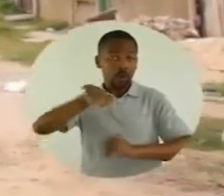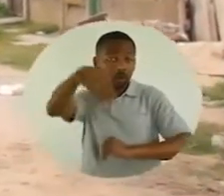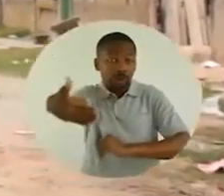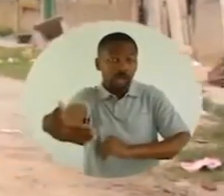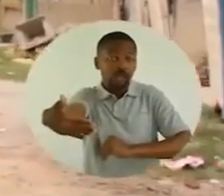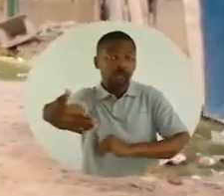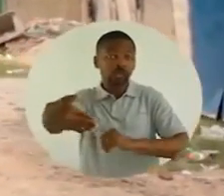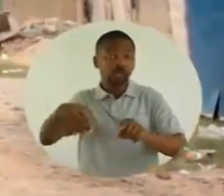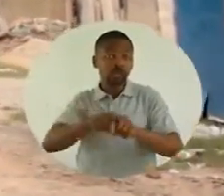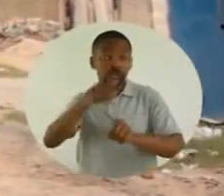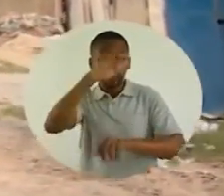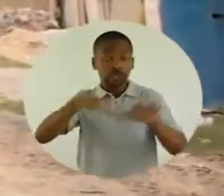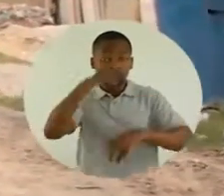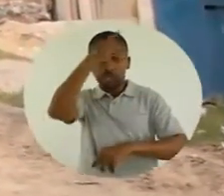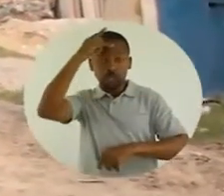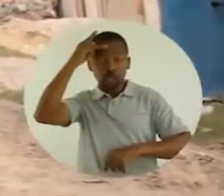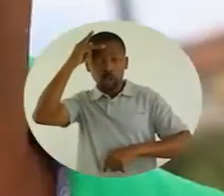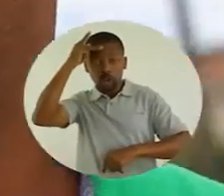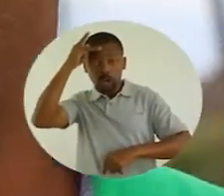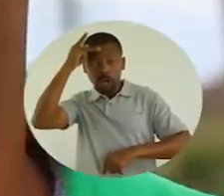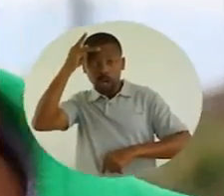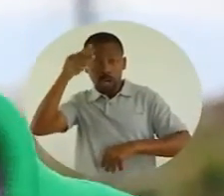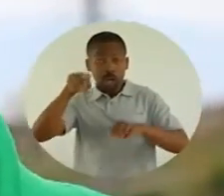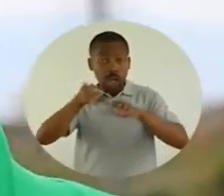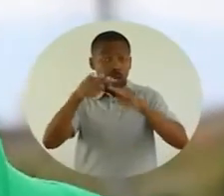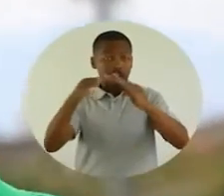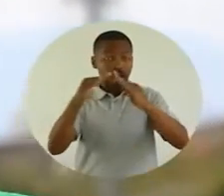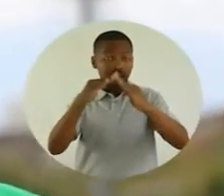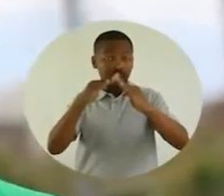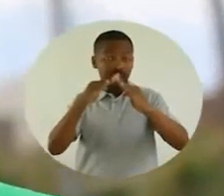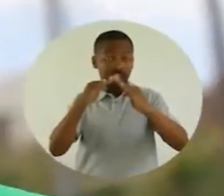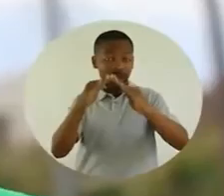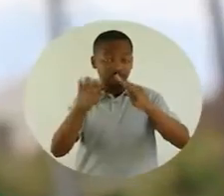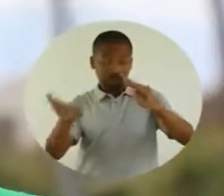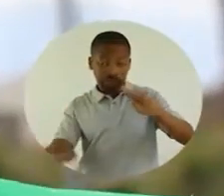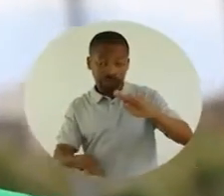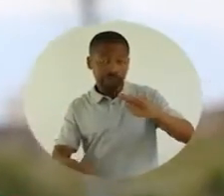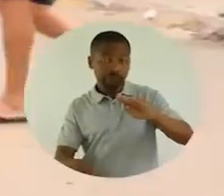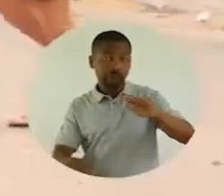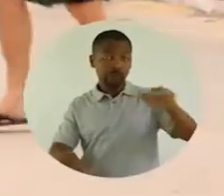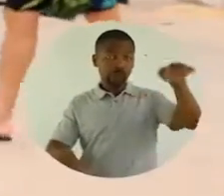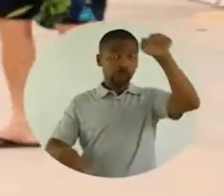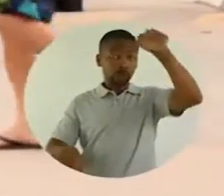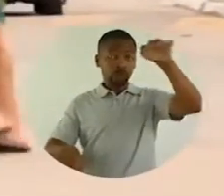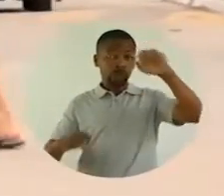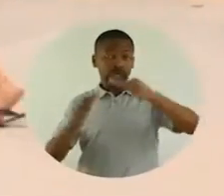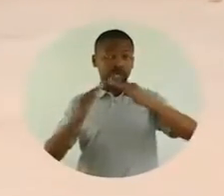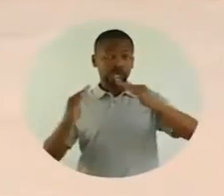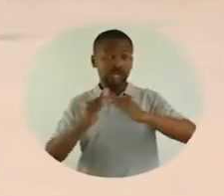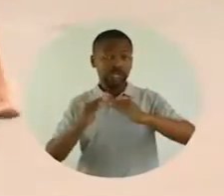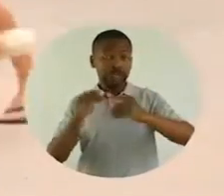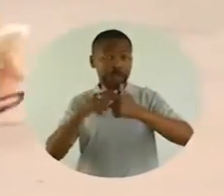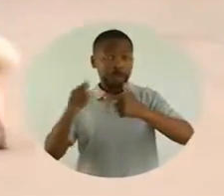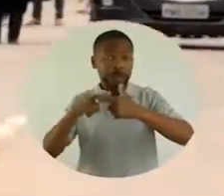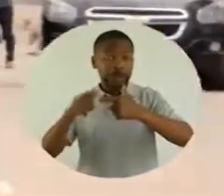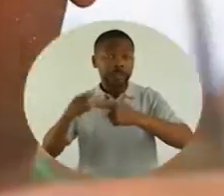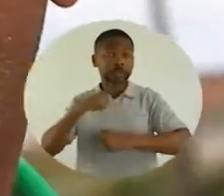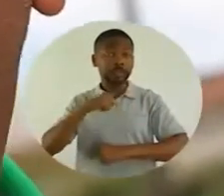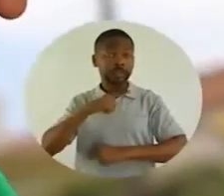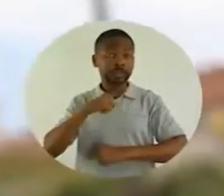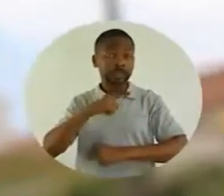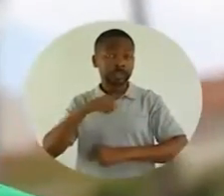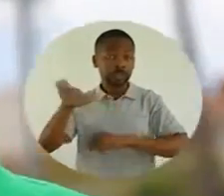ali. E às vezes as pessoas ali que ficavam na parte baixa, né? Na hora da enchente, Joãozinho! A gente